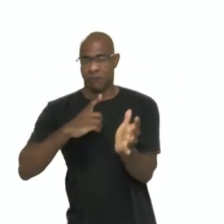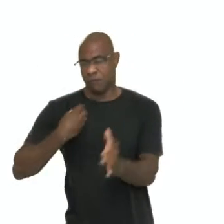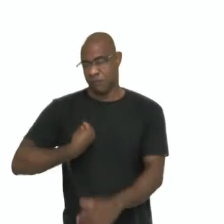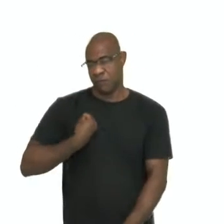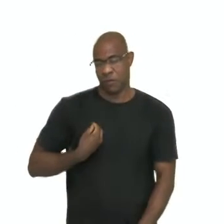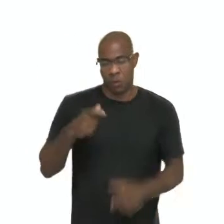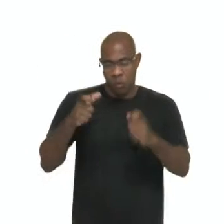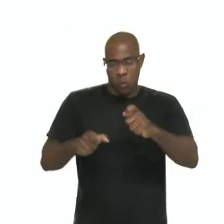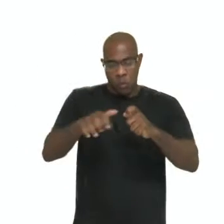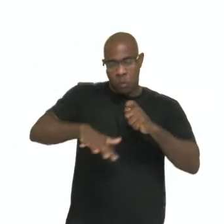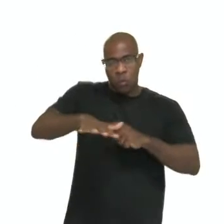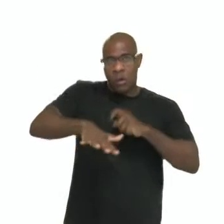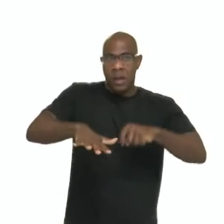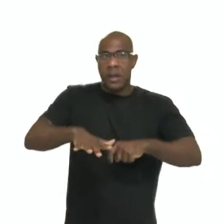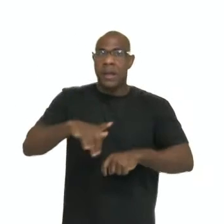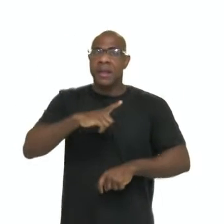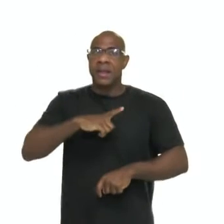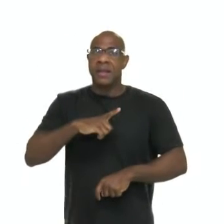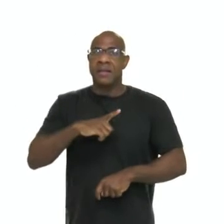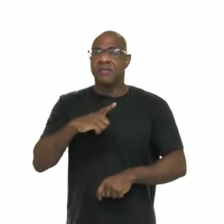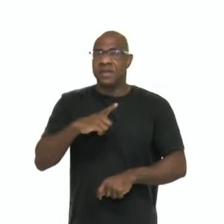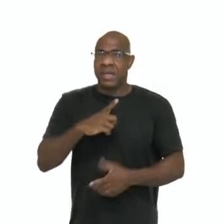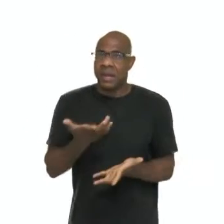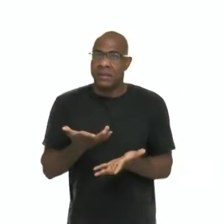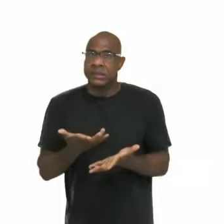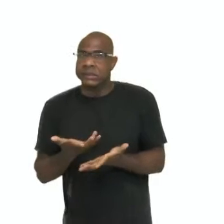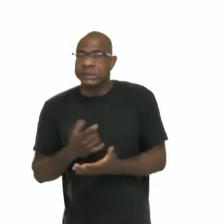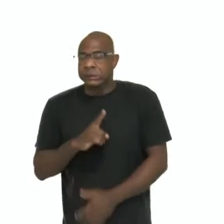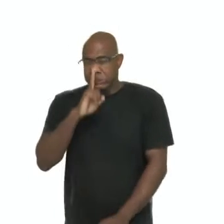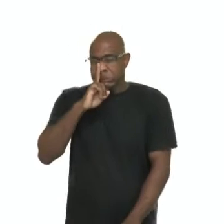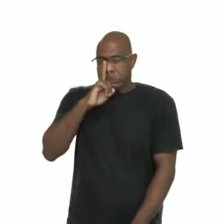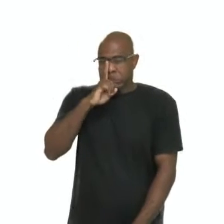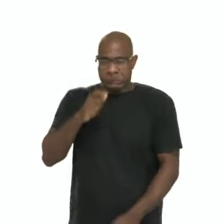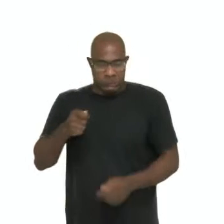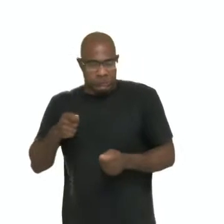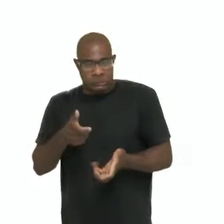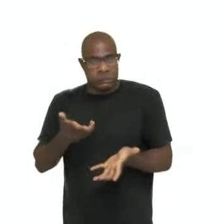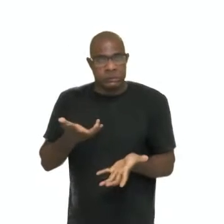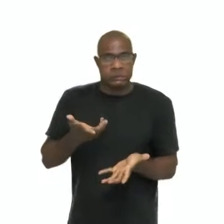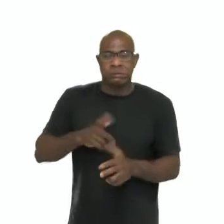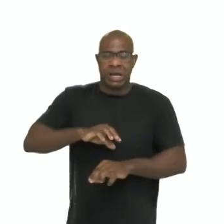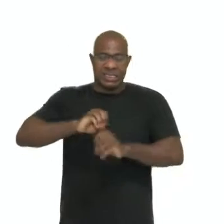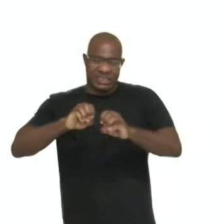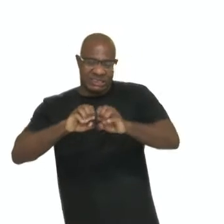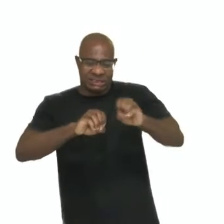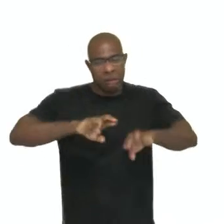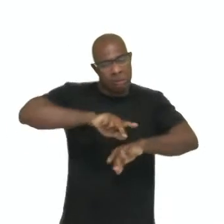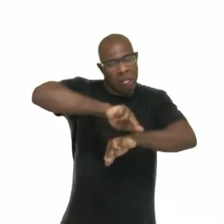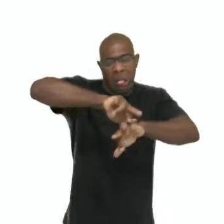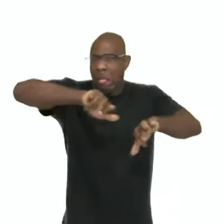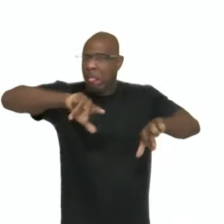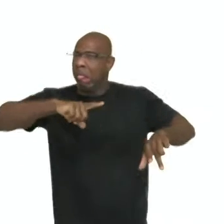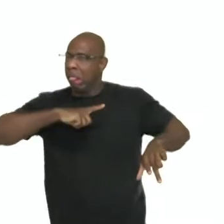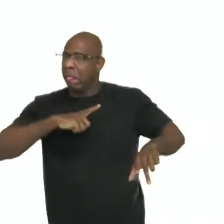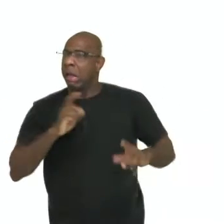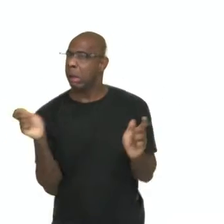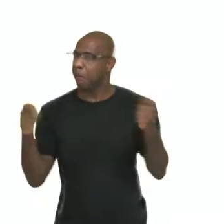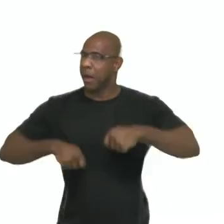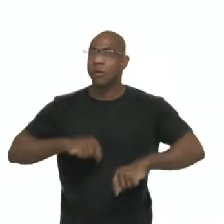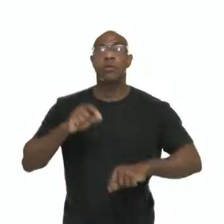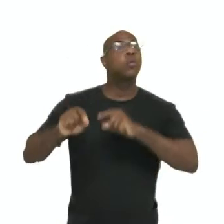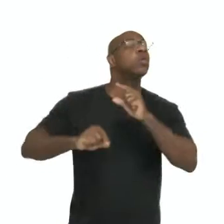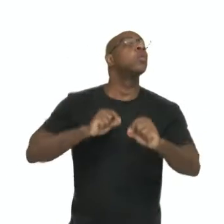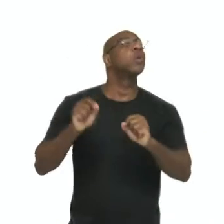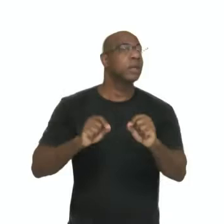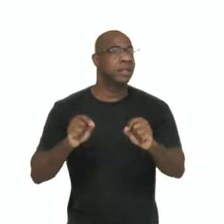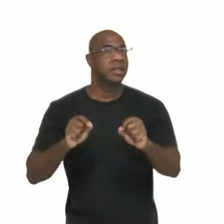na região ficaram ameaçados por diferentes bactérias que eram capazes de